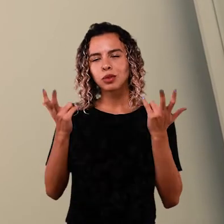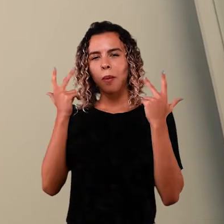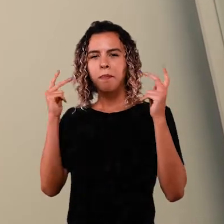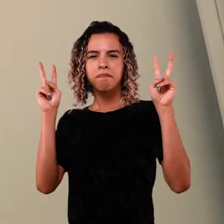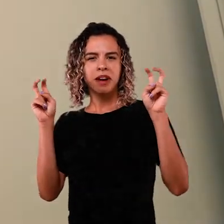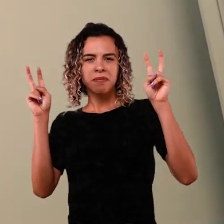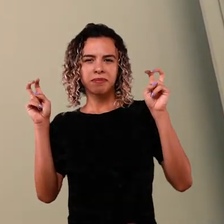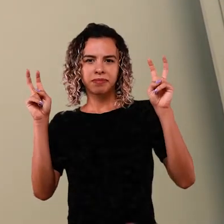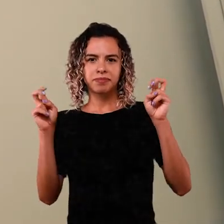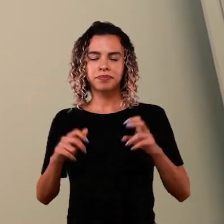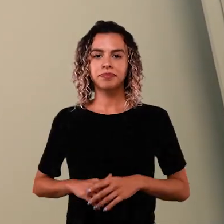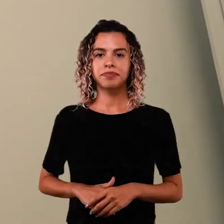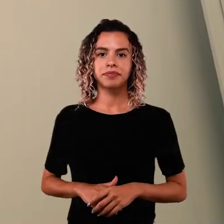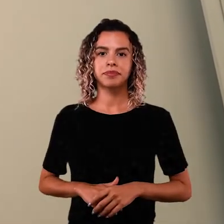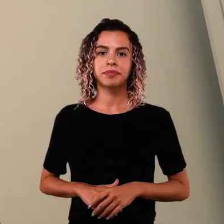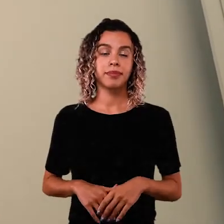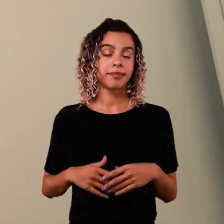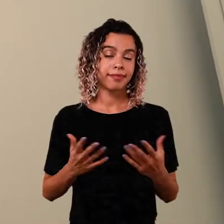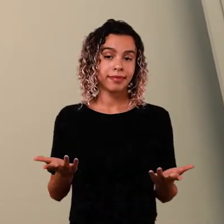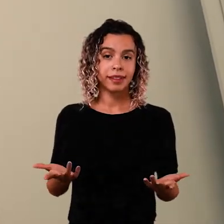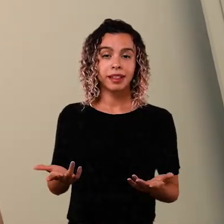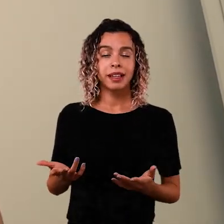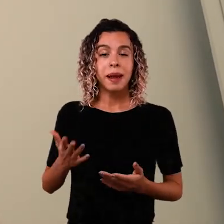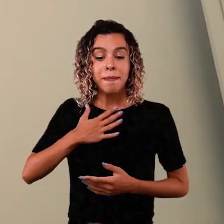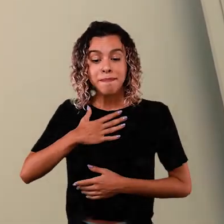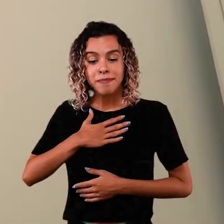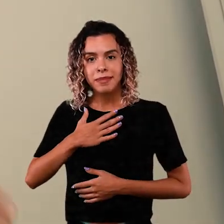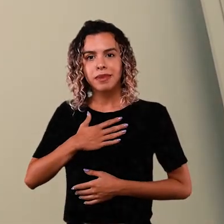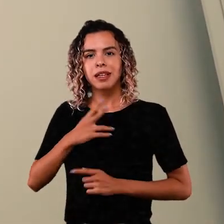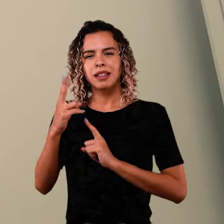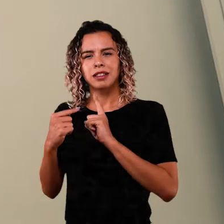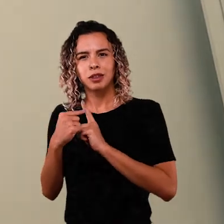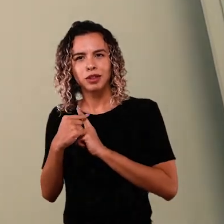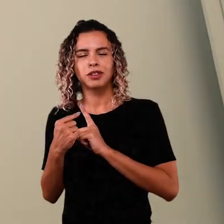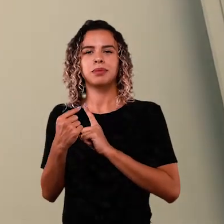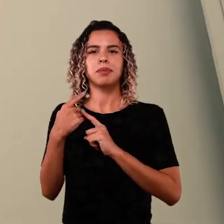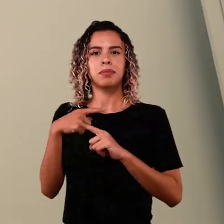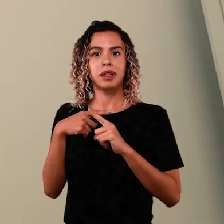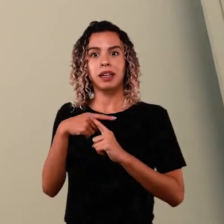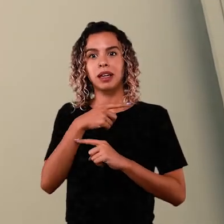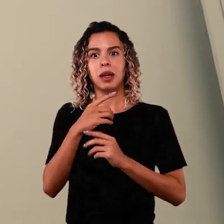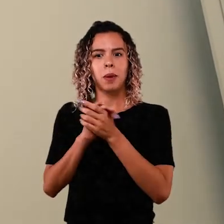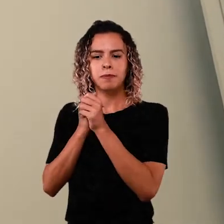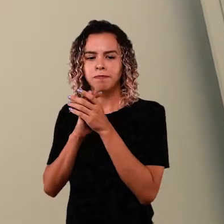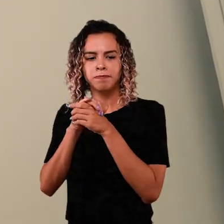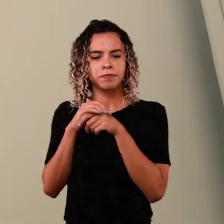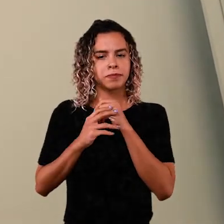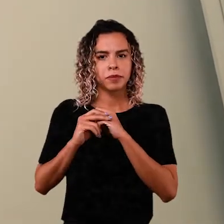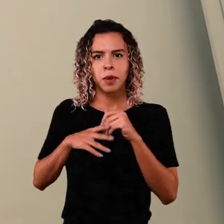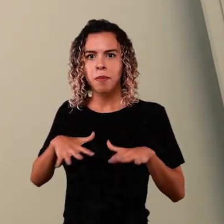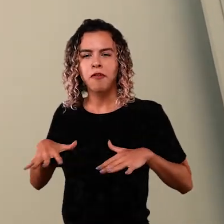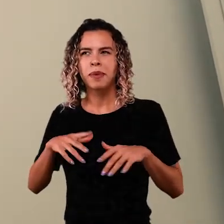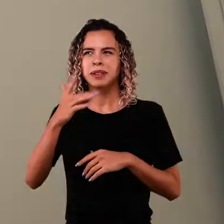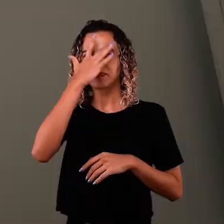como uma pessoa normal, entre aspas. E eu reprimia muito as minhas estereotipias, porque as pessoas brigavam quando eu ficava